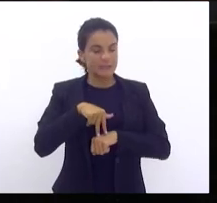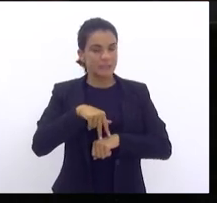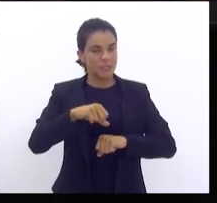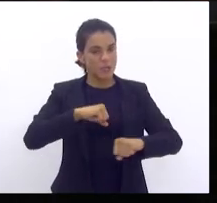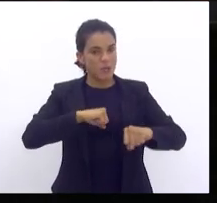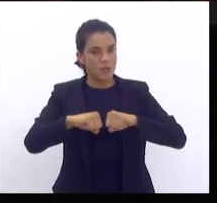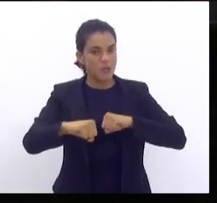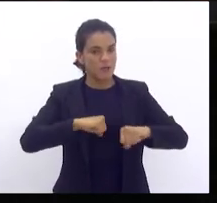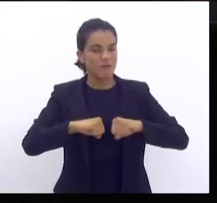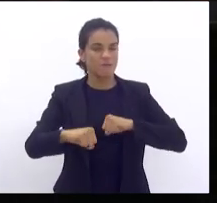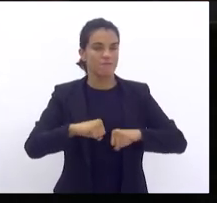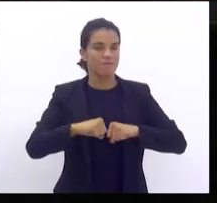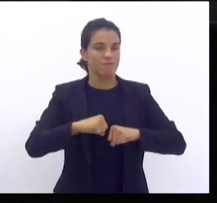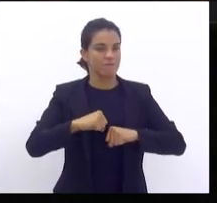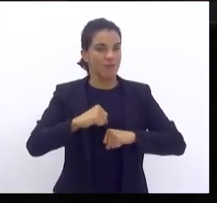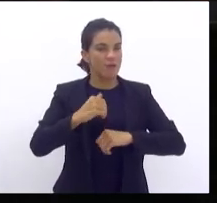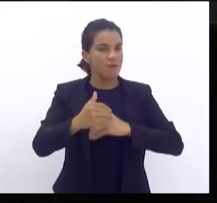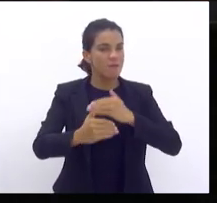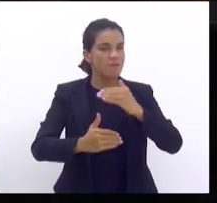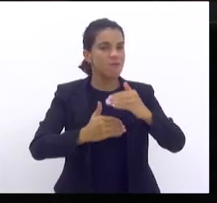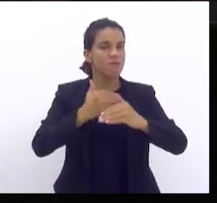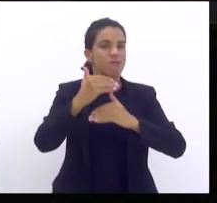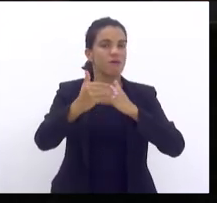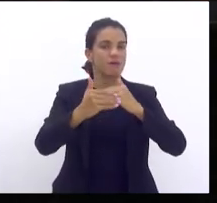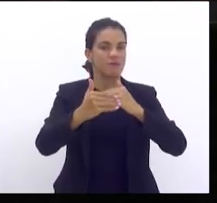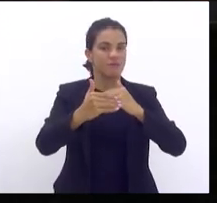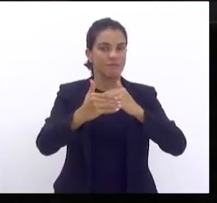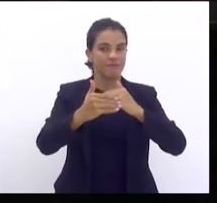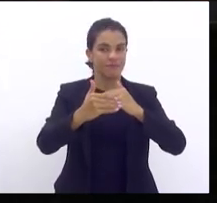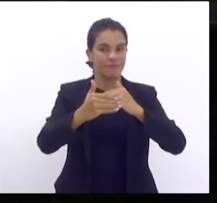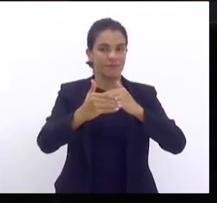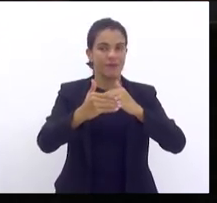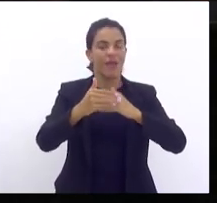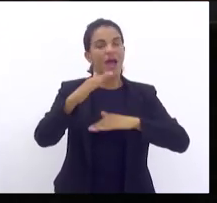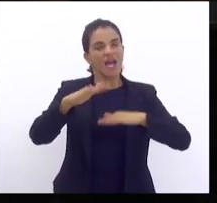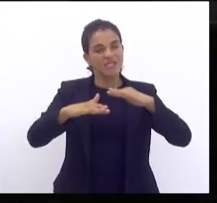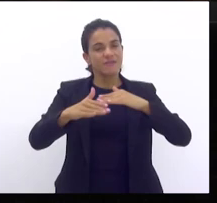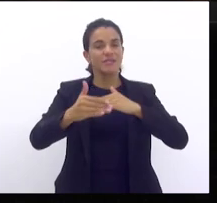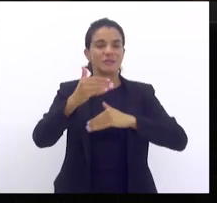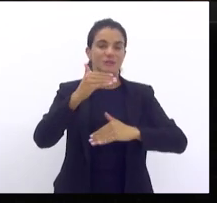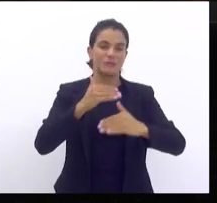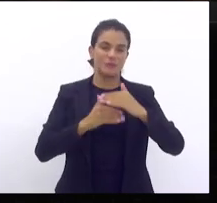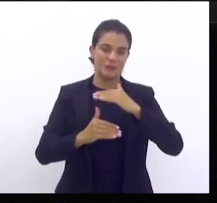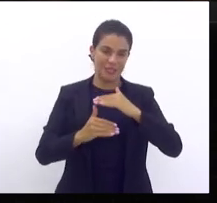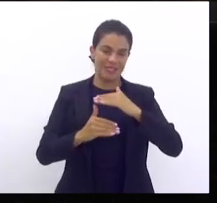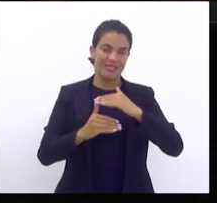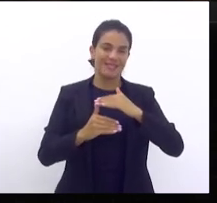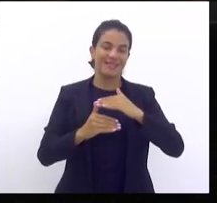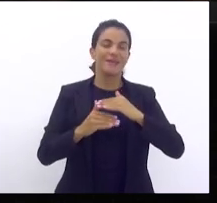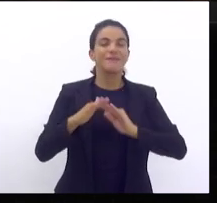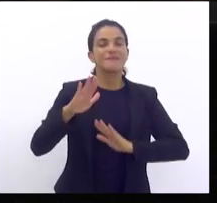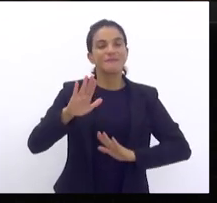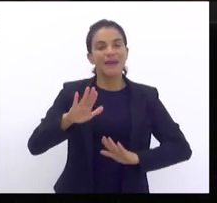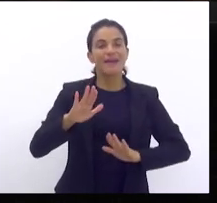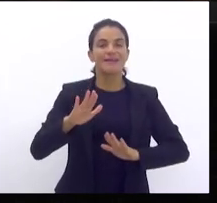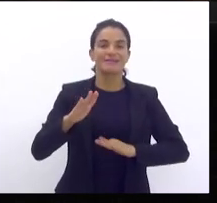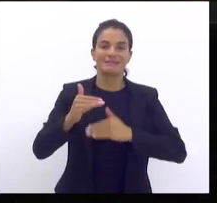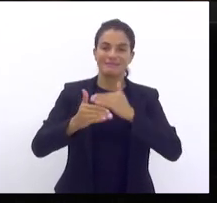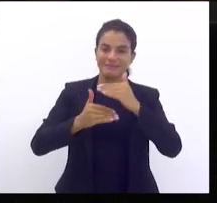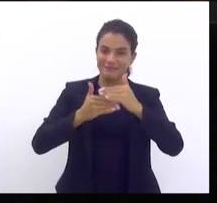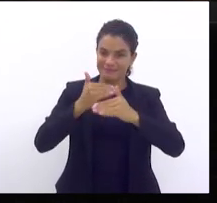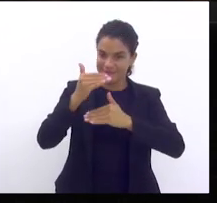combater avançar volte meio sermos derrotados mas na soma dos avanços